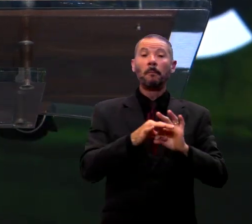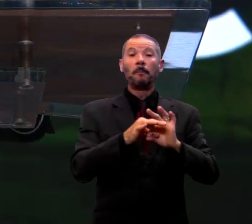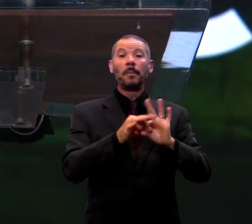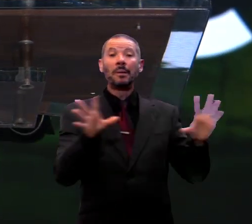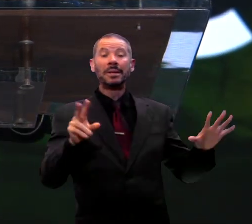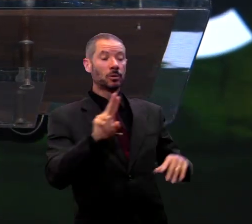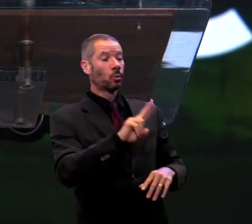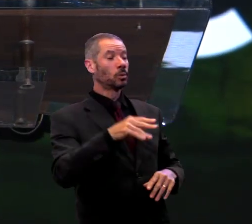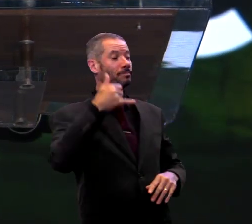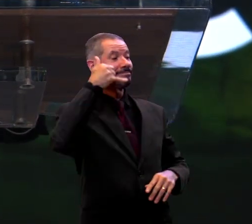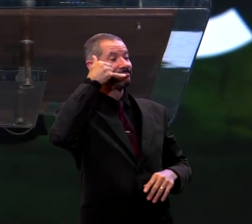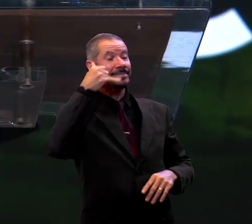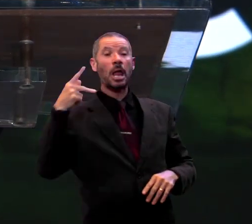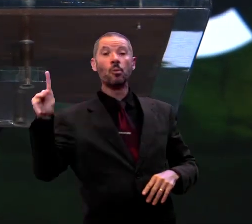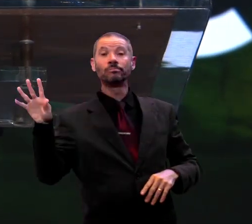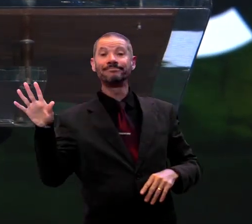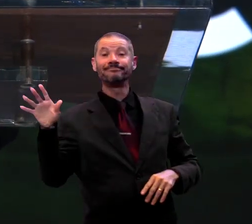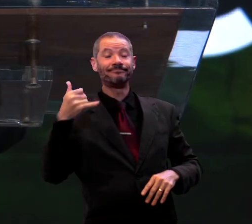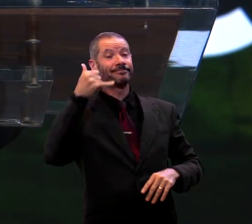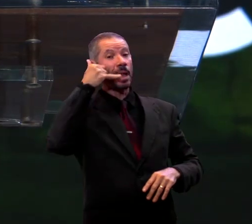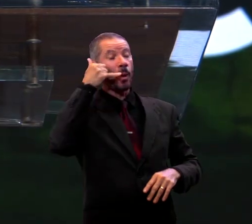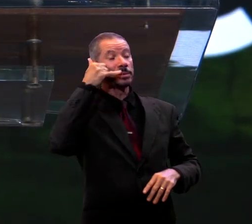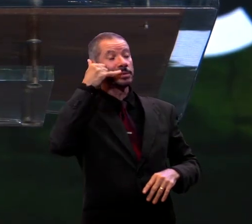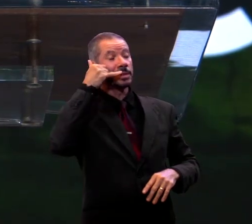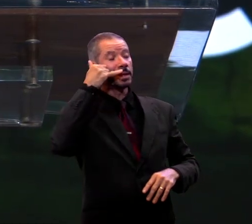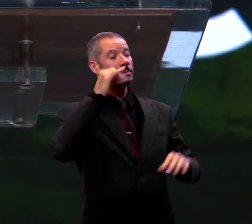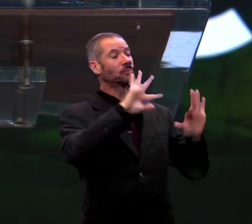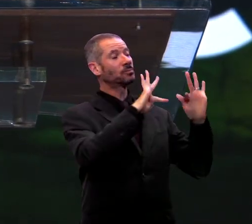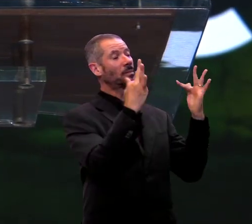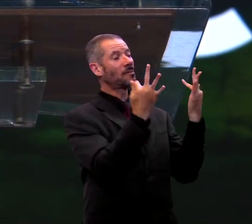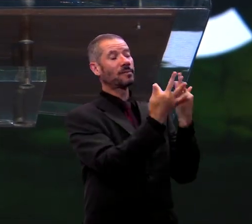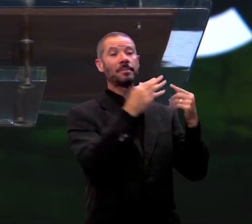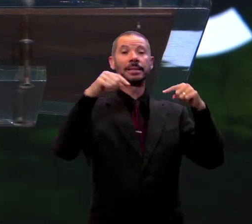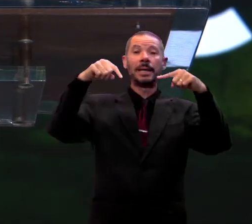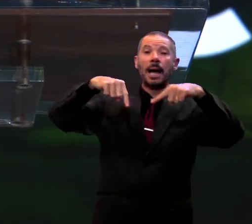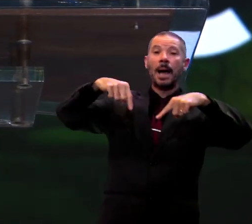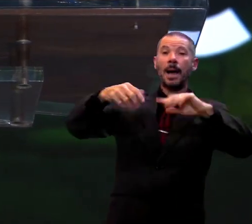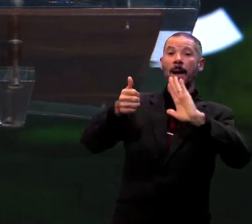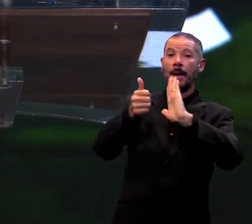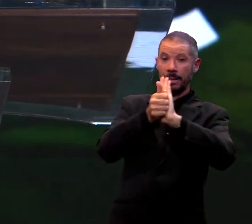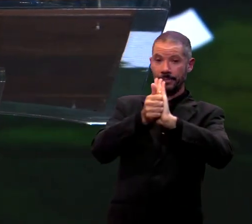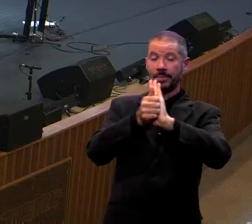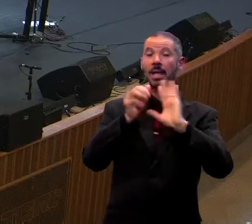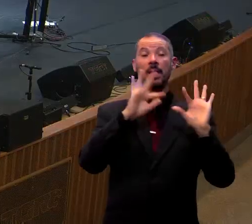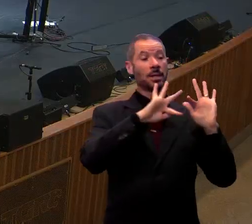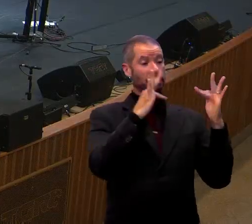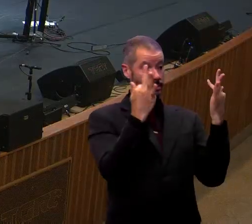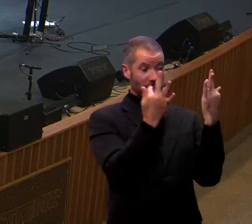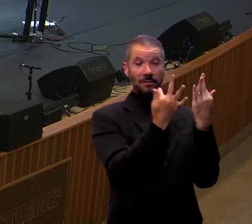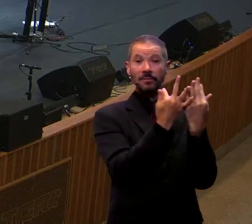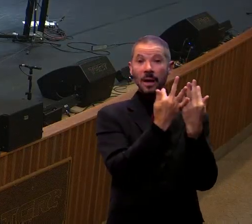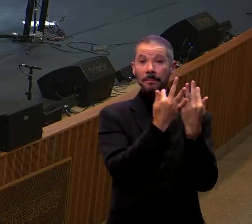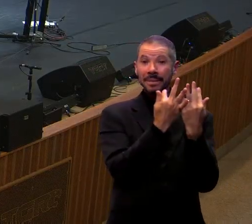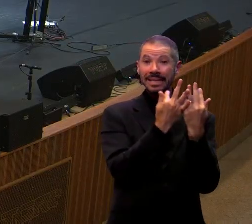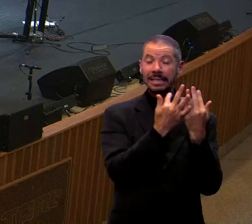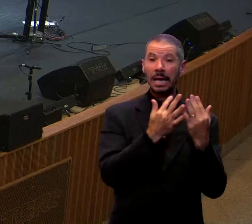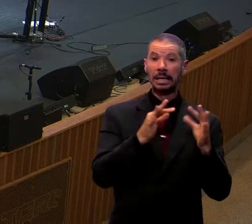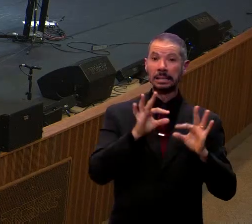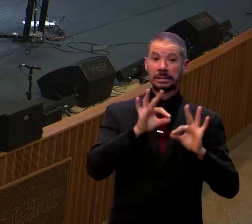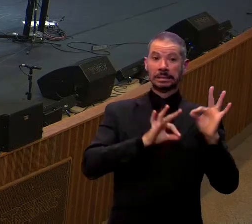o telefone dela. Nós ligamos para uma família aqui da igreja. Essa família